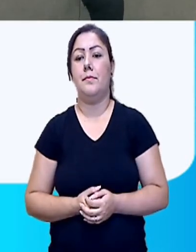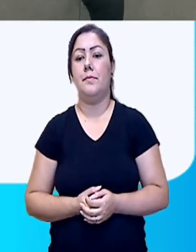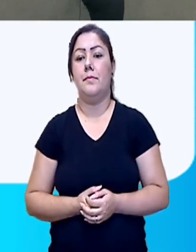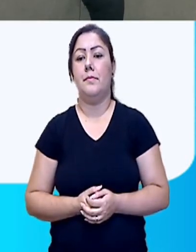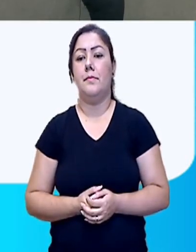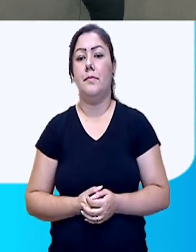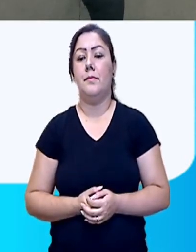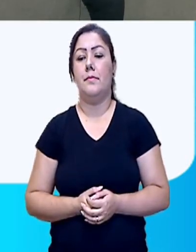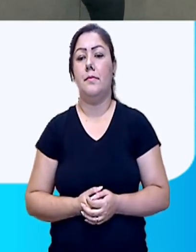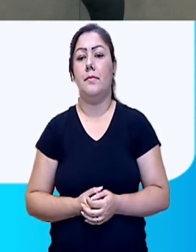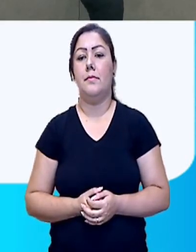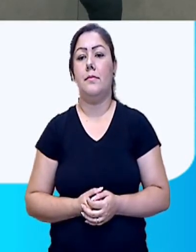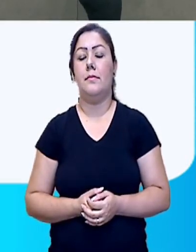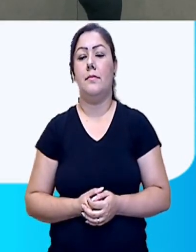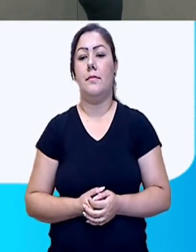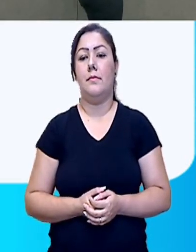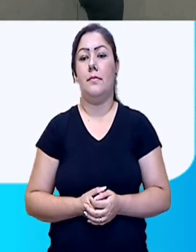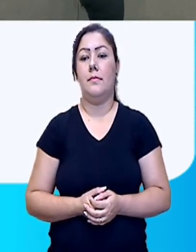R$ 990, né?